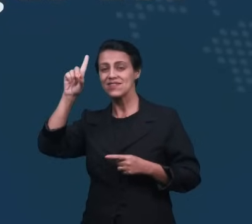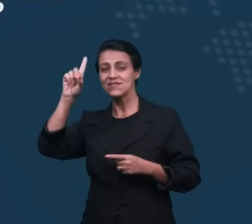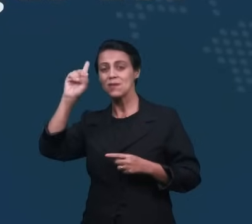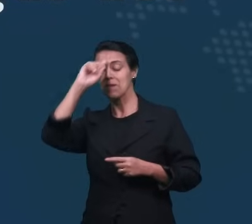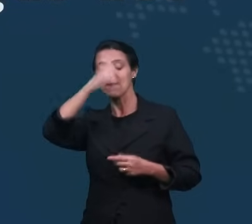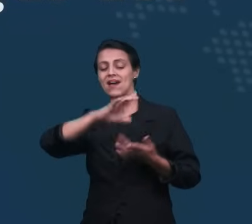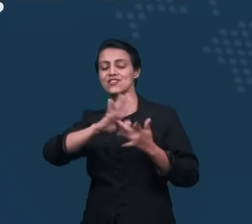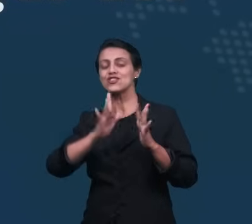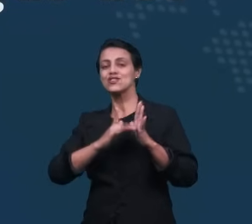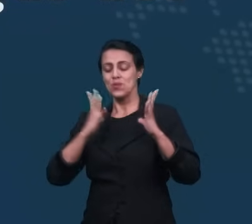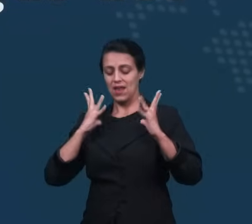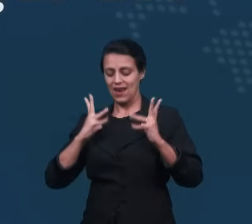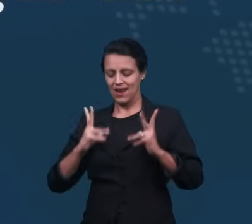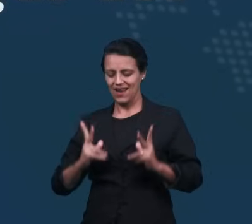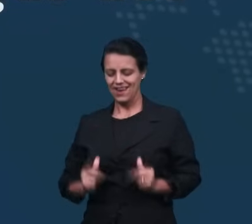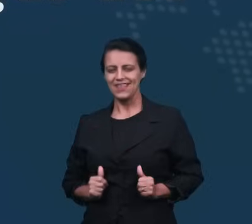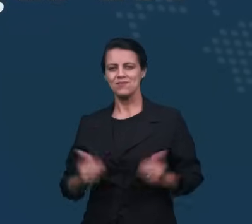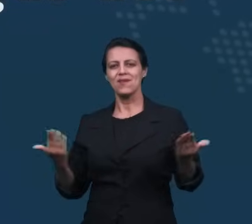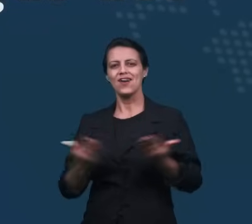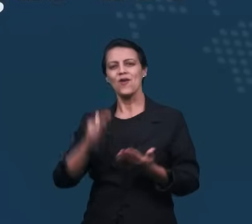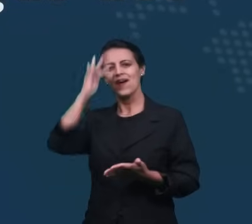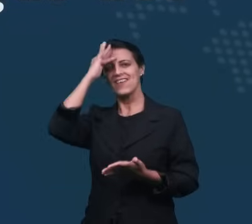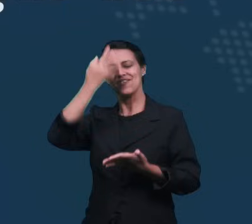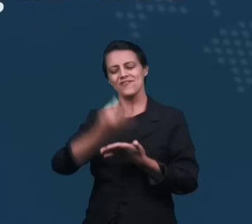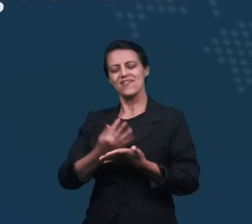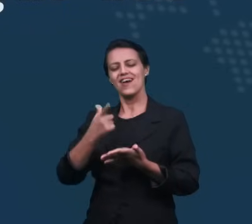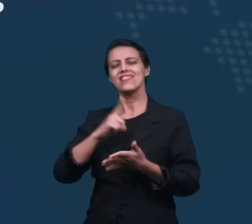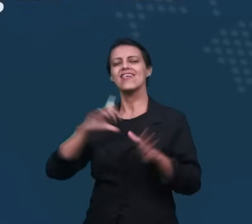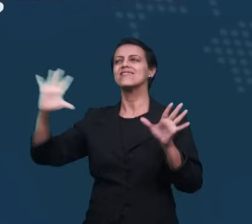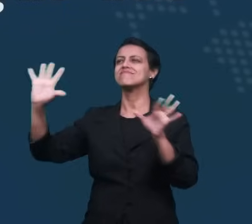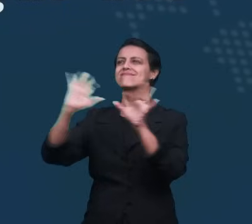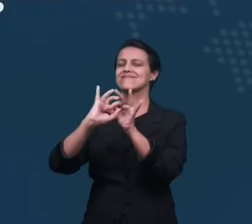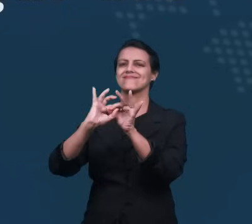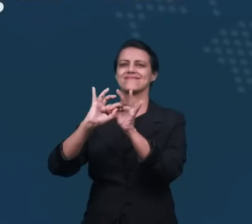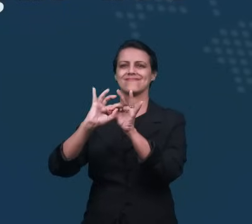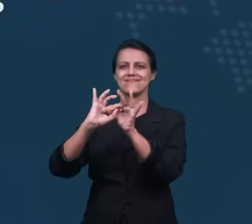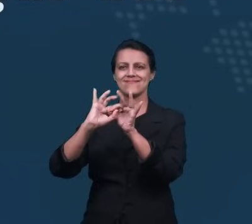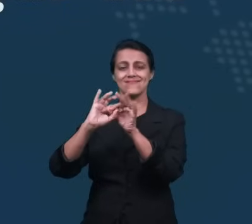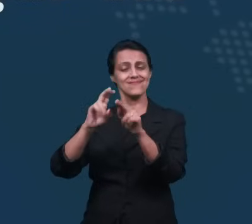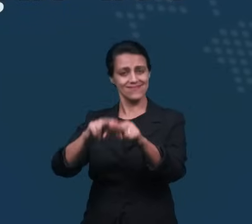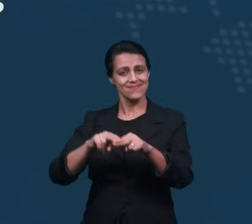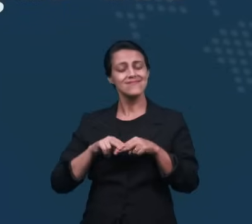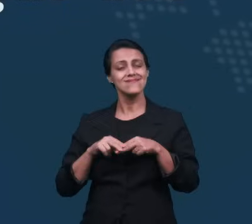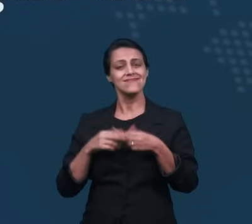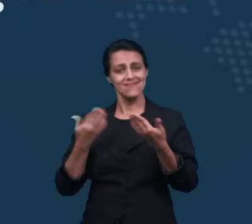com Deus por meio de nosso Senhor e Salvador Jesus. Somos justificados por isso. Então,